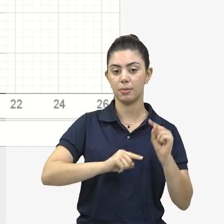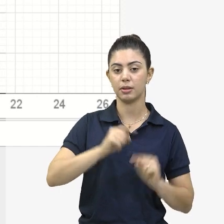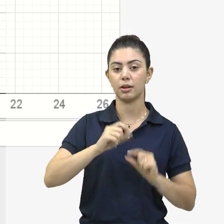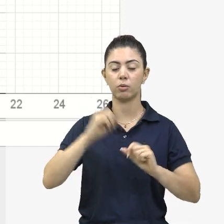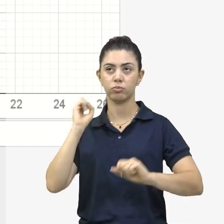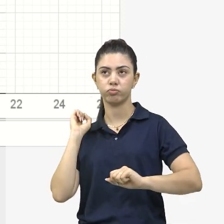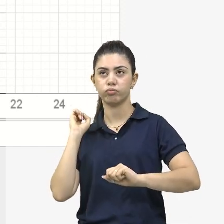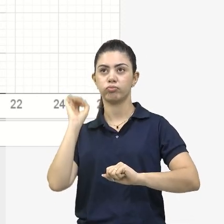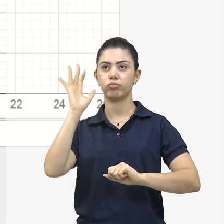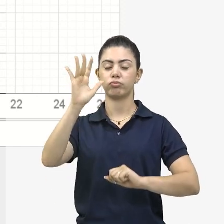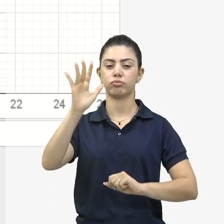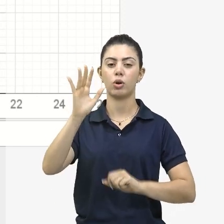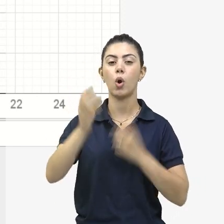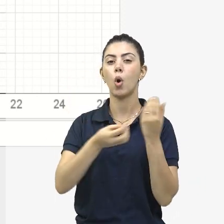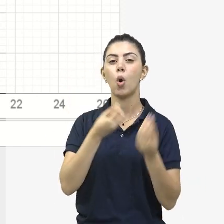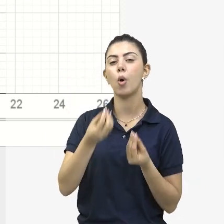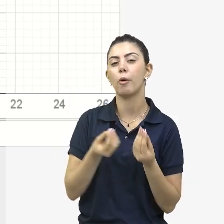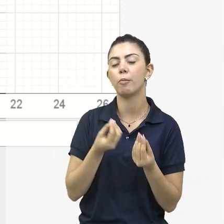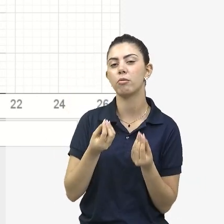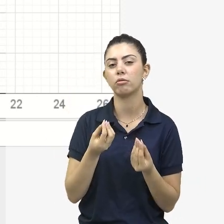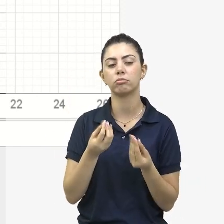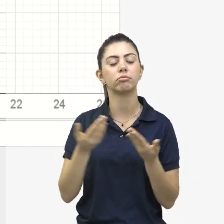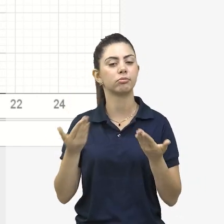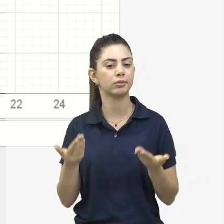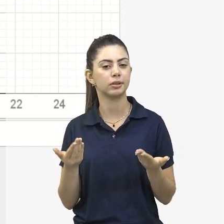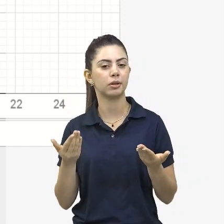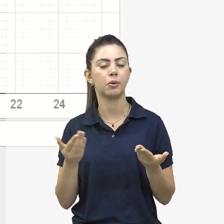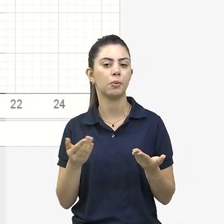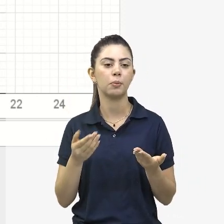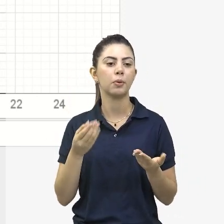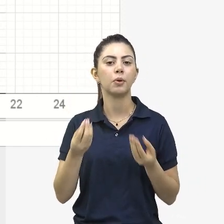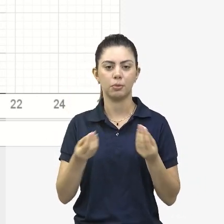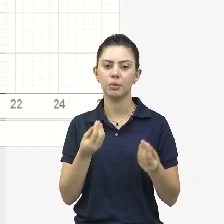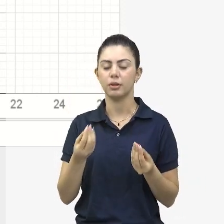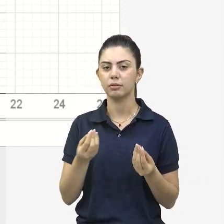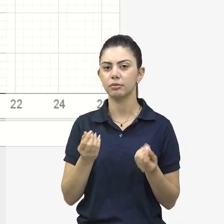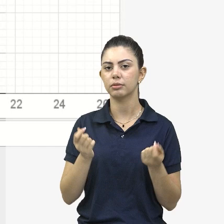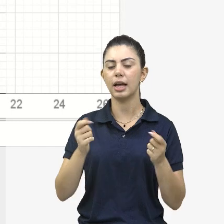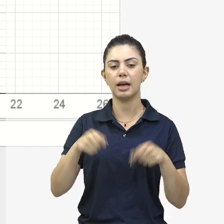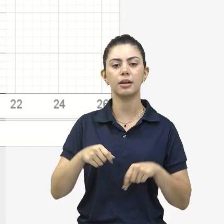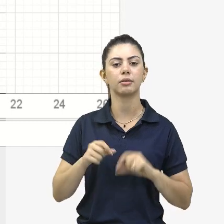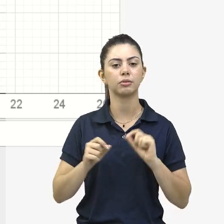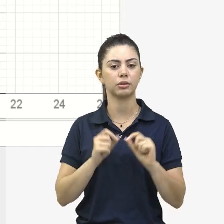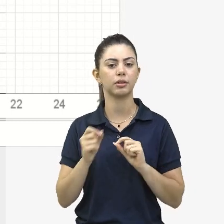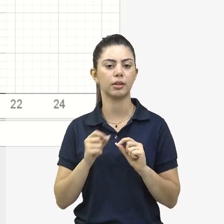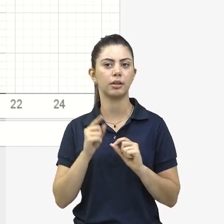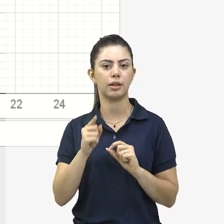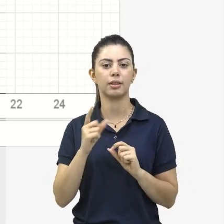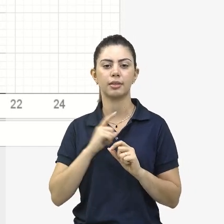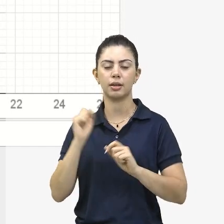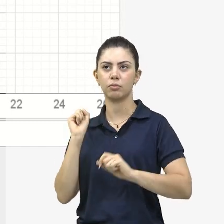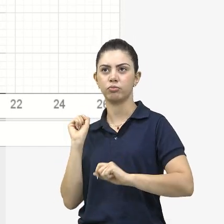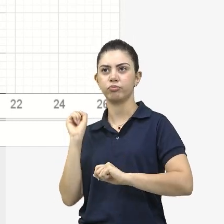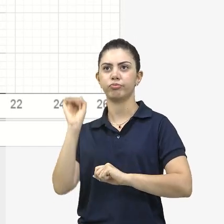ar, ele vai, né, obedecer aqui uma trajetória, né, essa trajetória aqui.